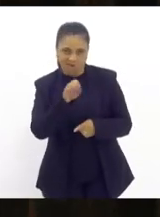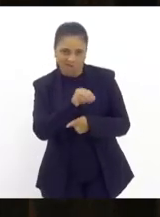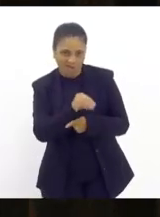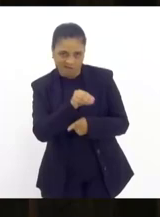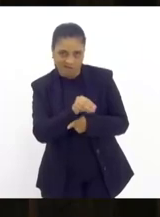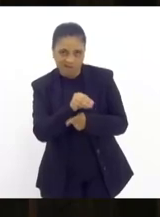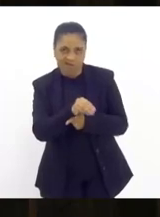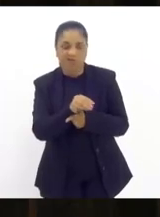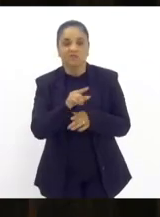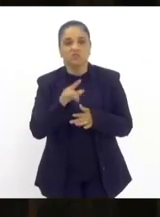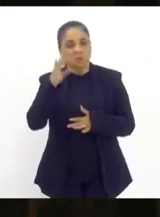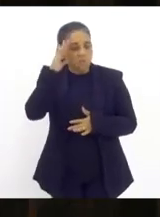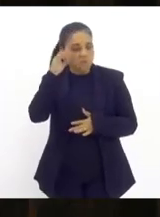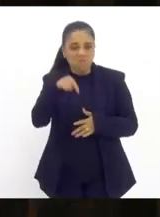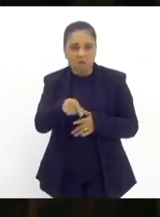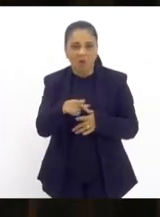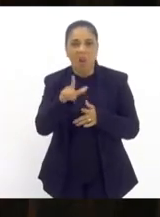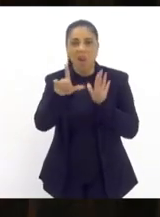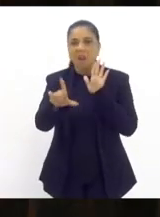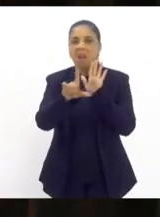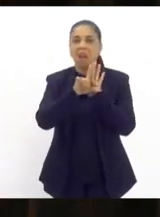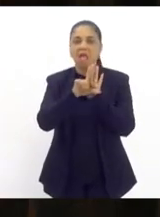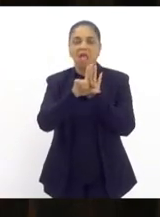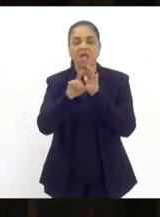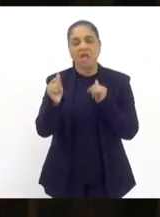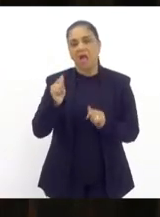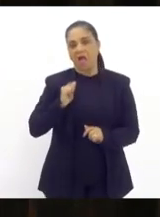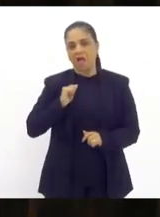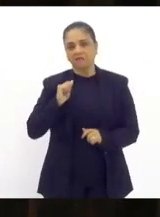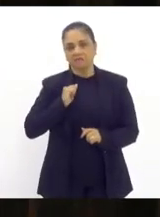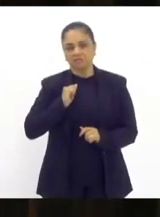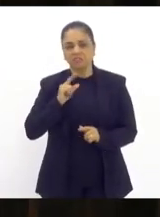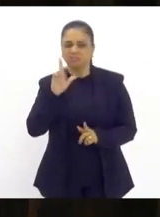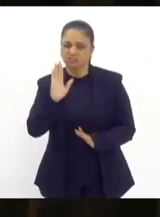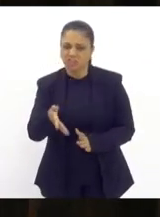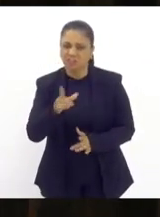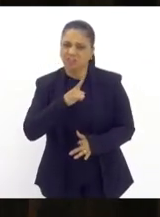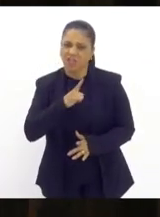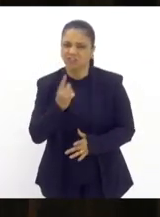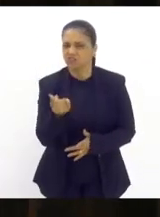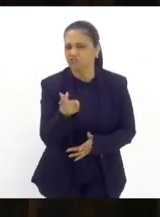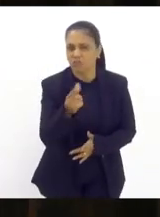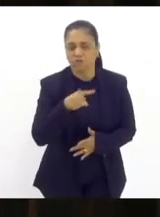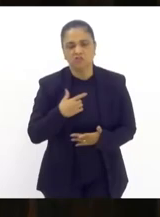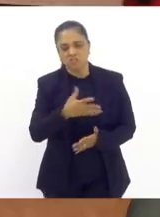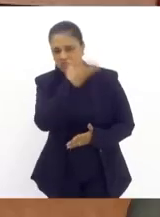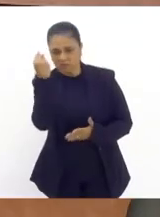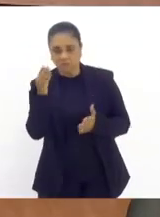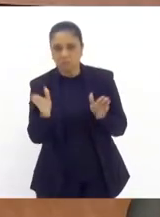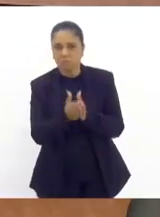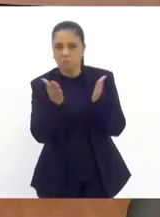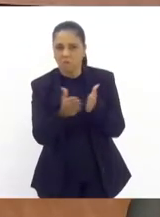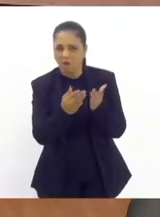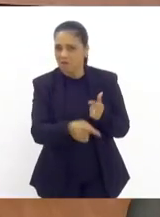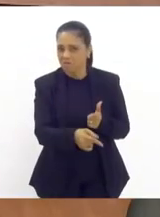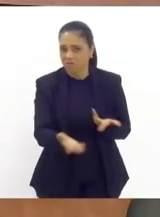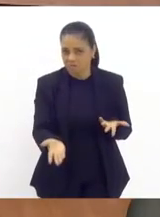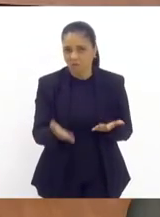para lei rouanet prioridade para quem já tem dinheiro e estão esquecendo dos mais pobres obrigado